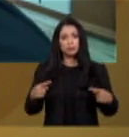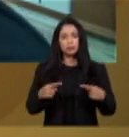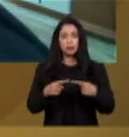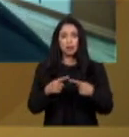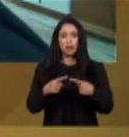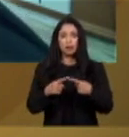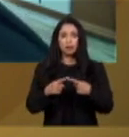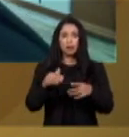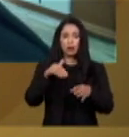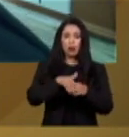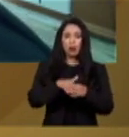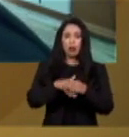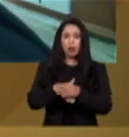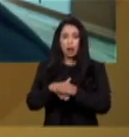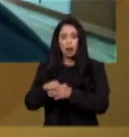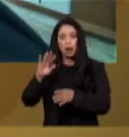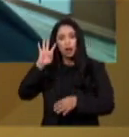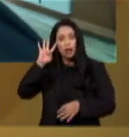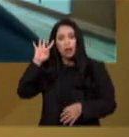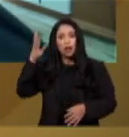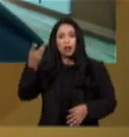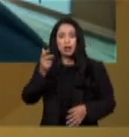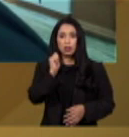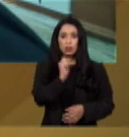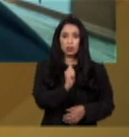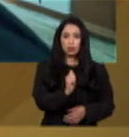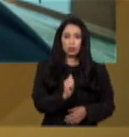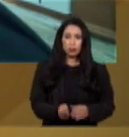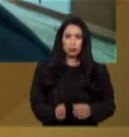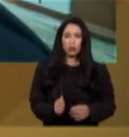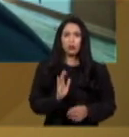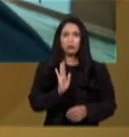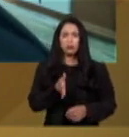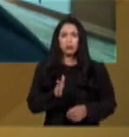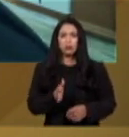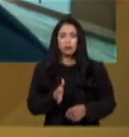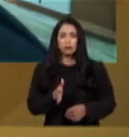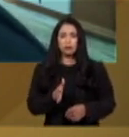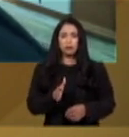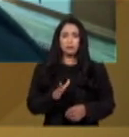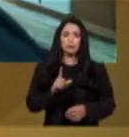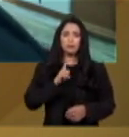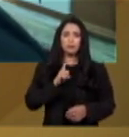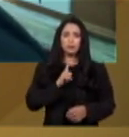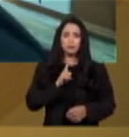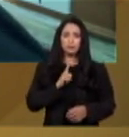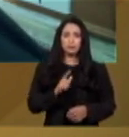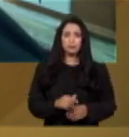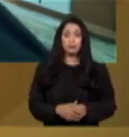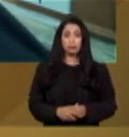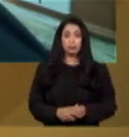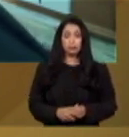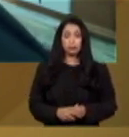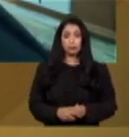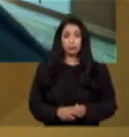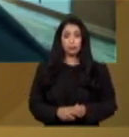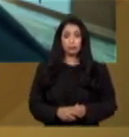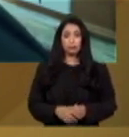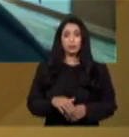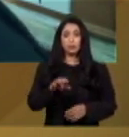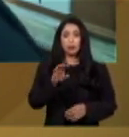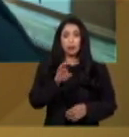cotejado, não haveria, portanto, aderência indispensável ao cabimento dos embargos